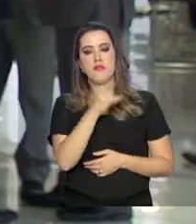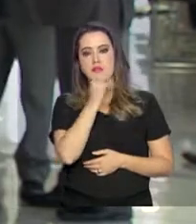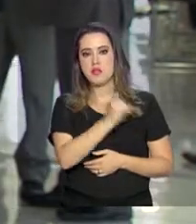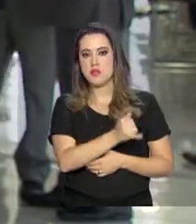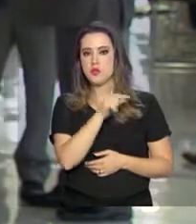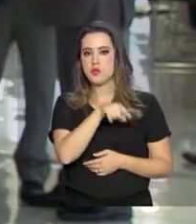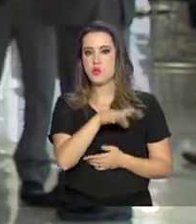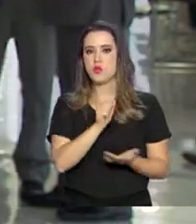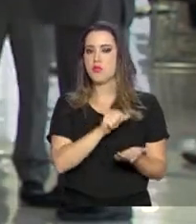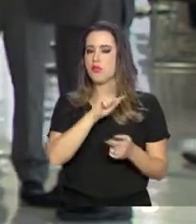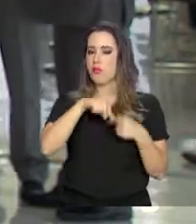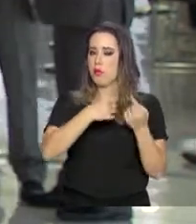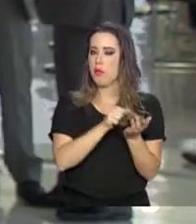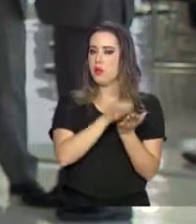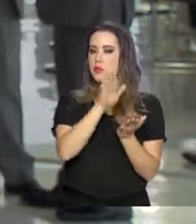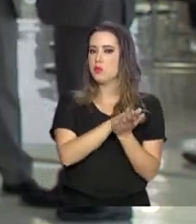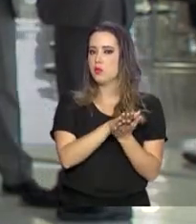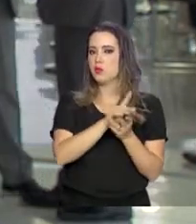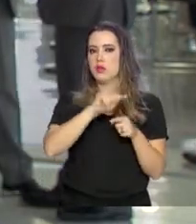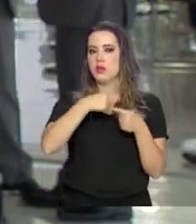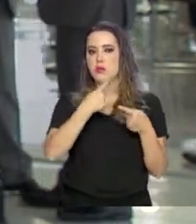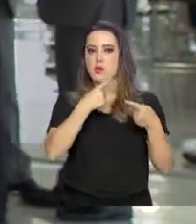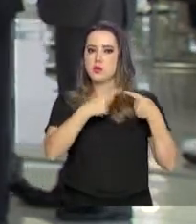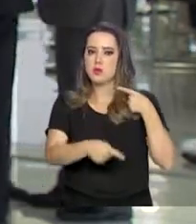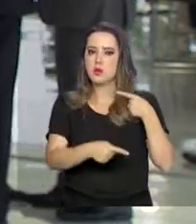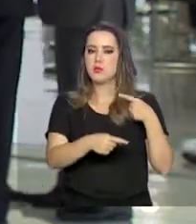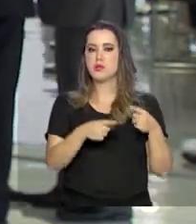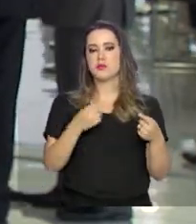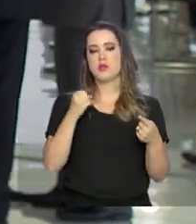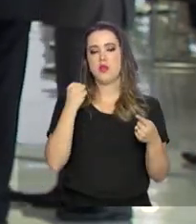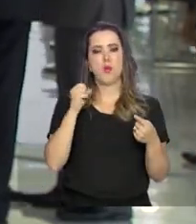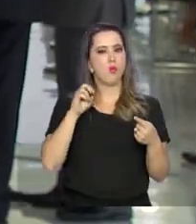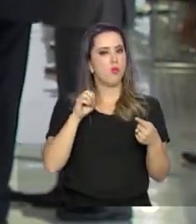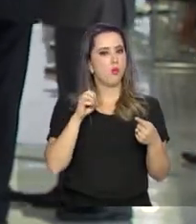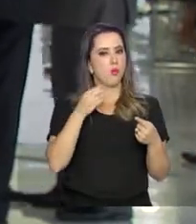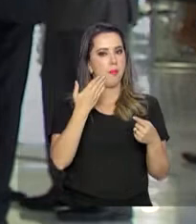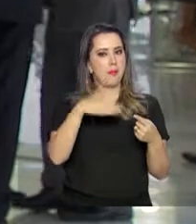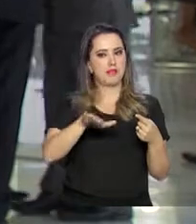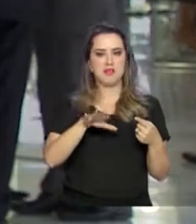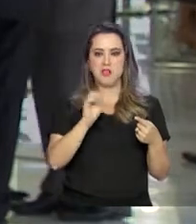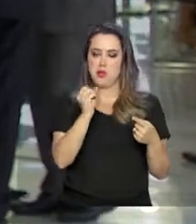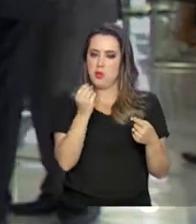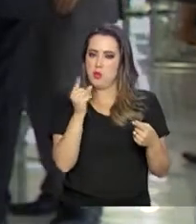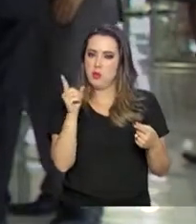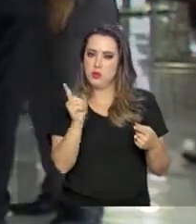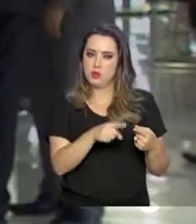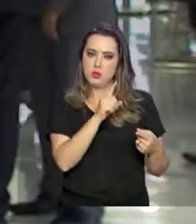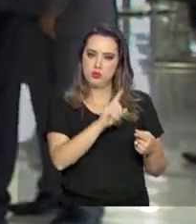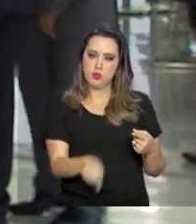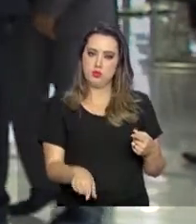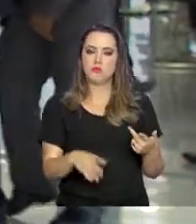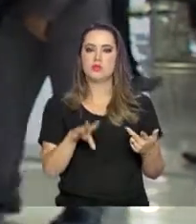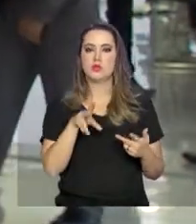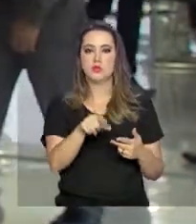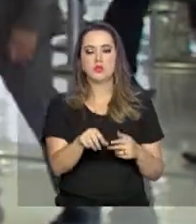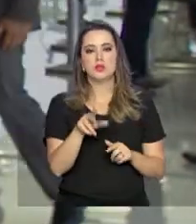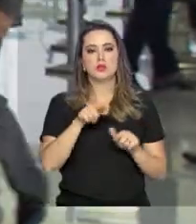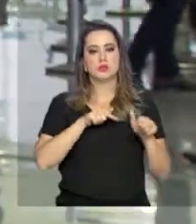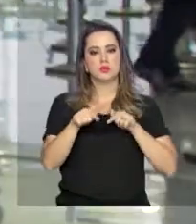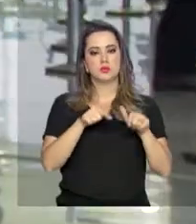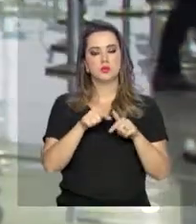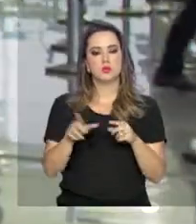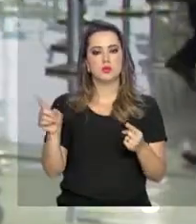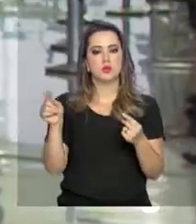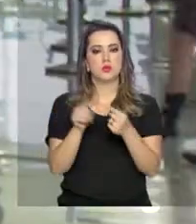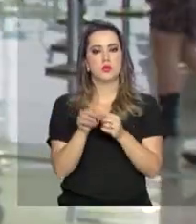multa, além de proibição parcial ou total do exercício de atividades relacionadas